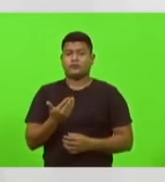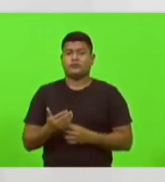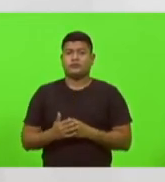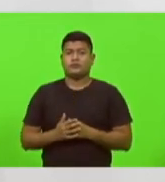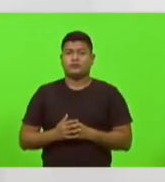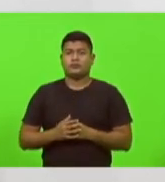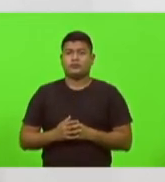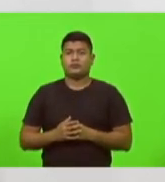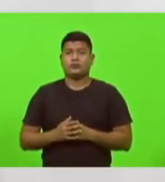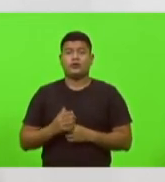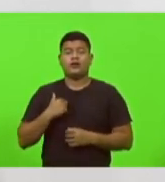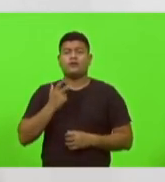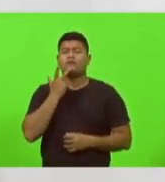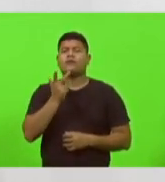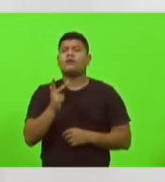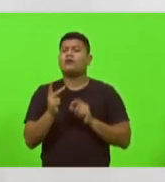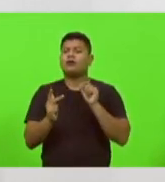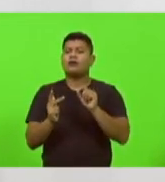Eu estou falando aqui